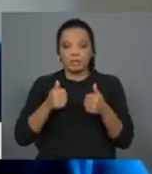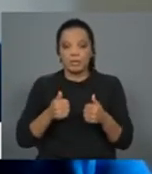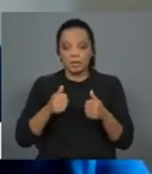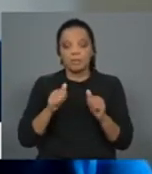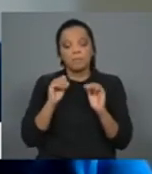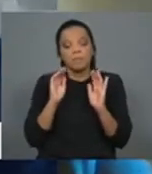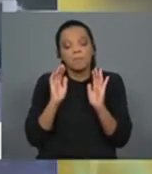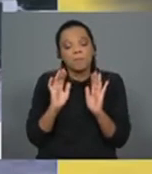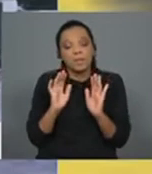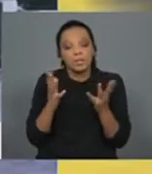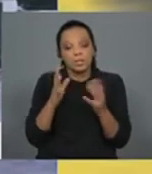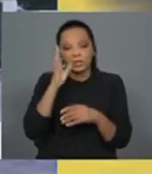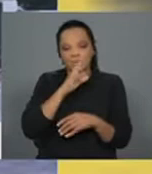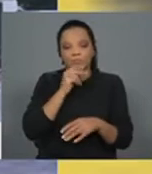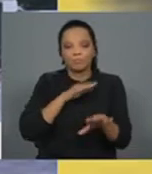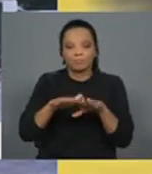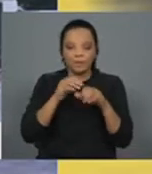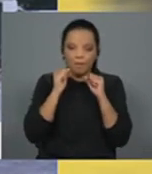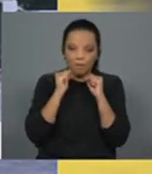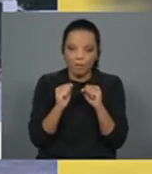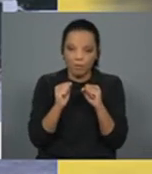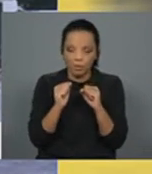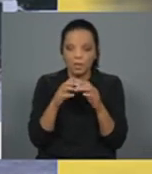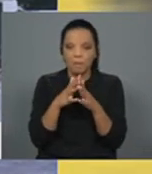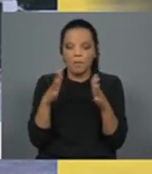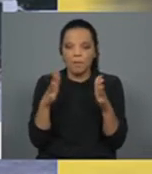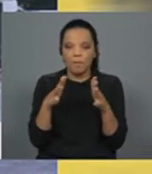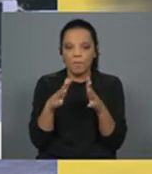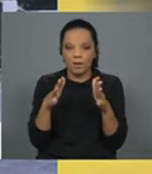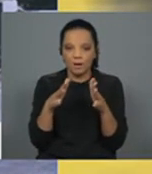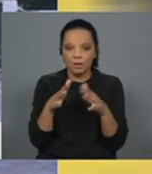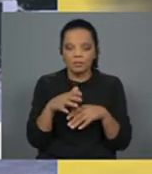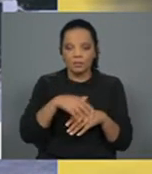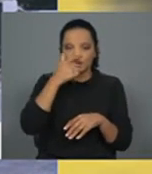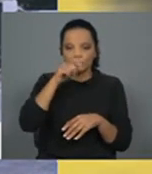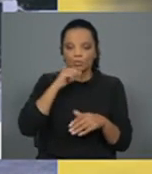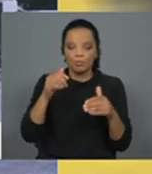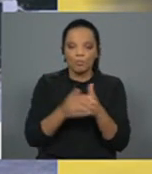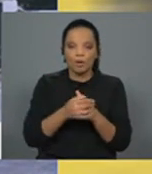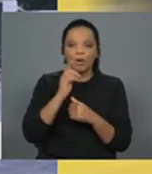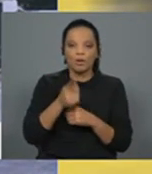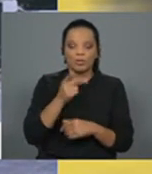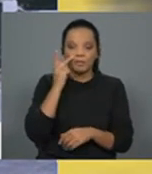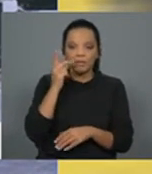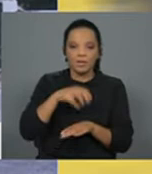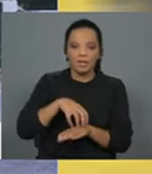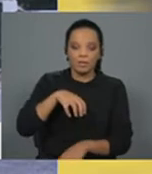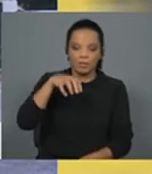mas, digamos, se houver um sismo forte, a imensa maioria das vítimas são as pessoas que vivem nos